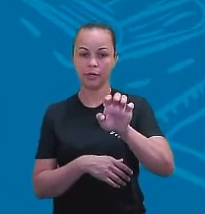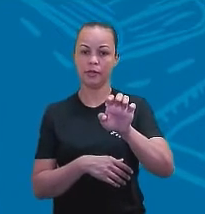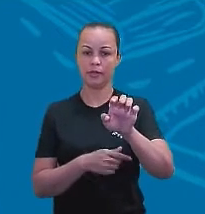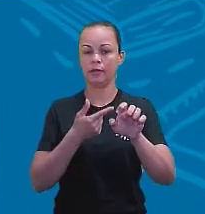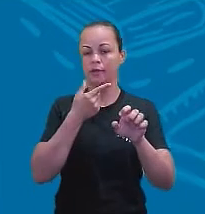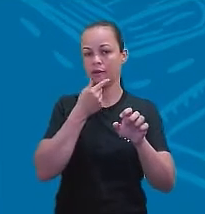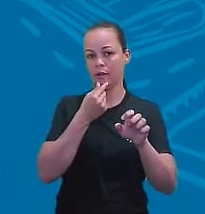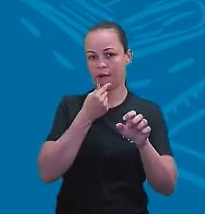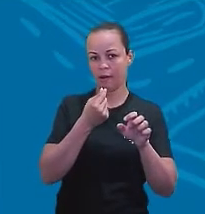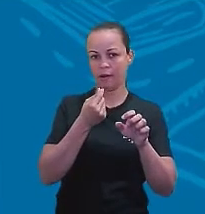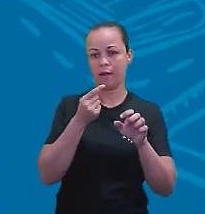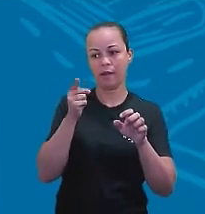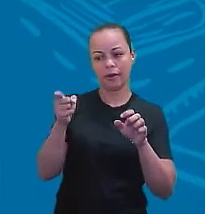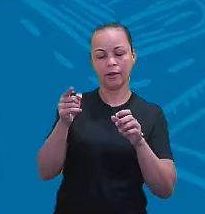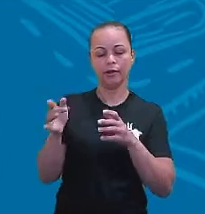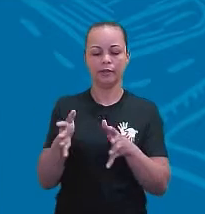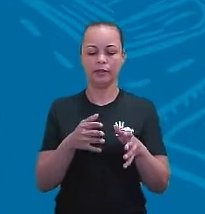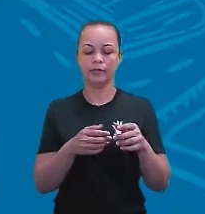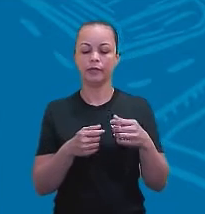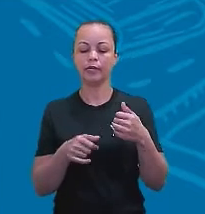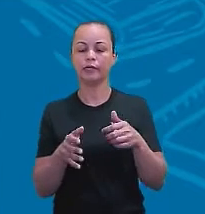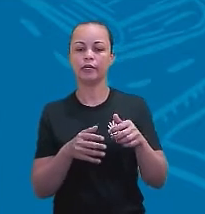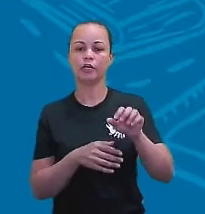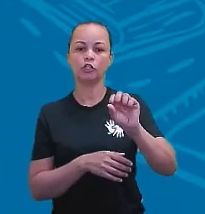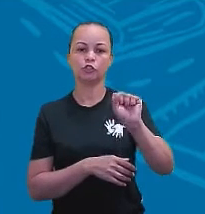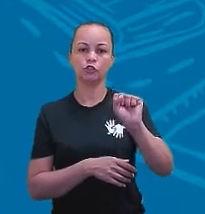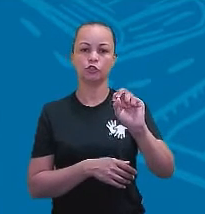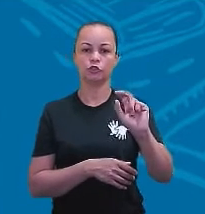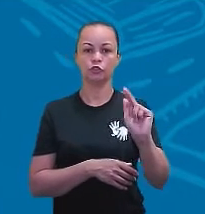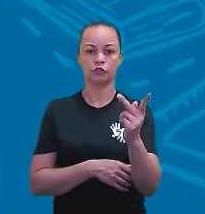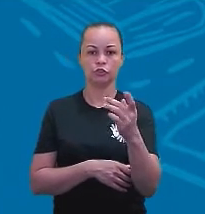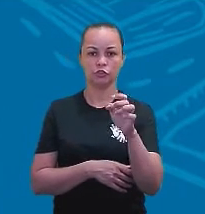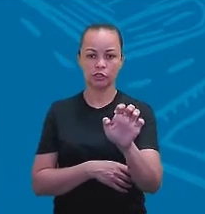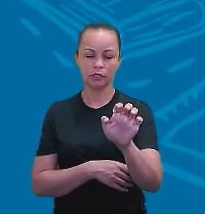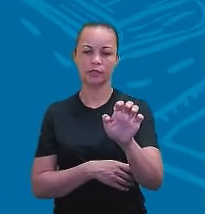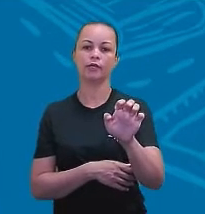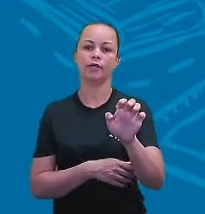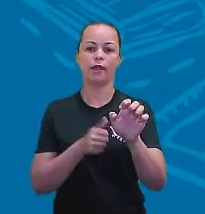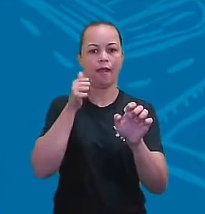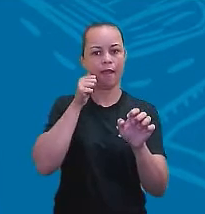é ela, e it, que é o significado ele ou ela